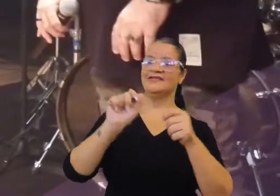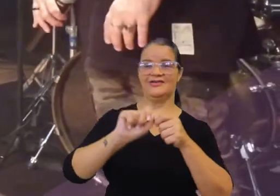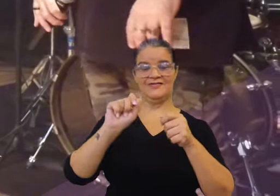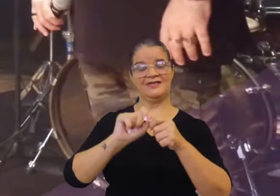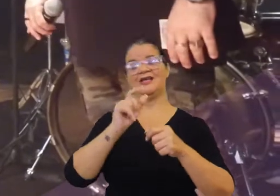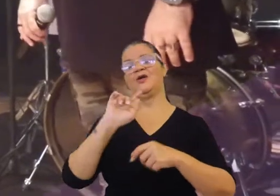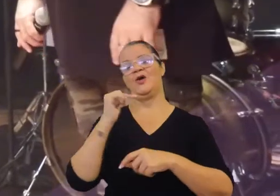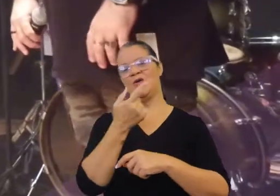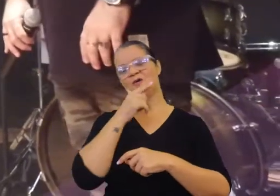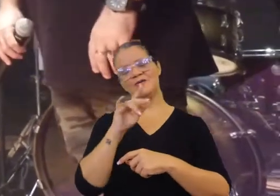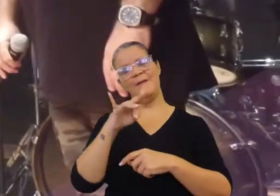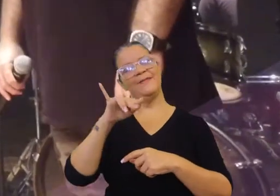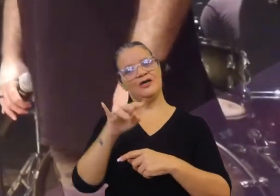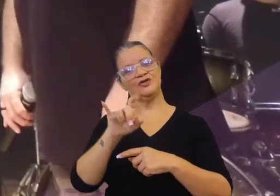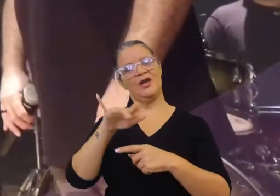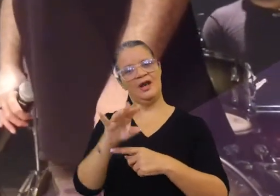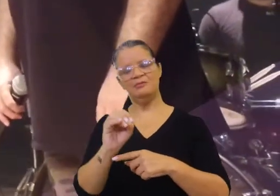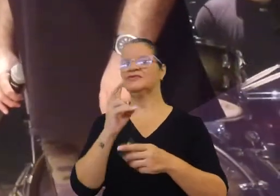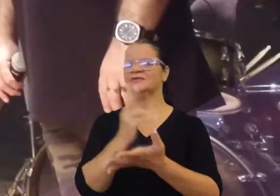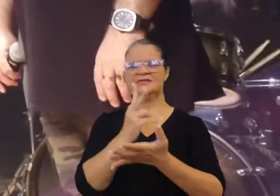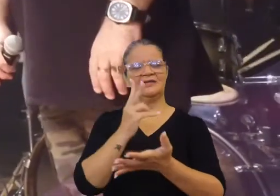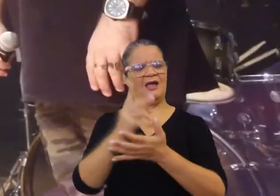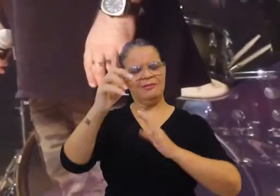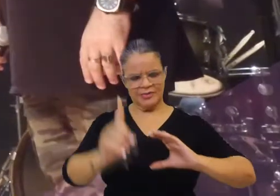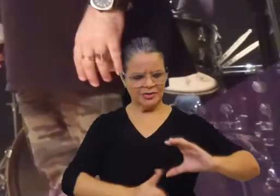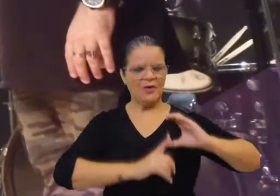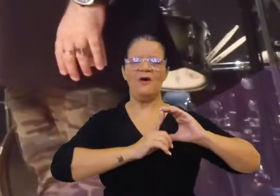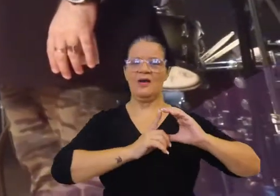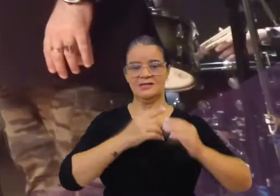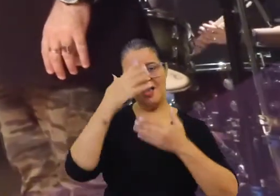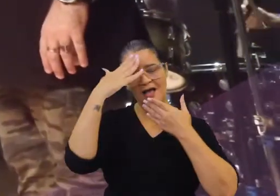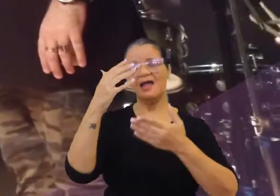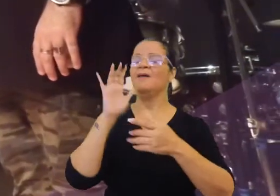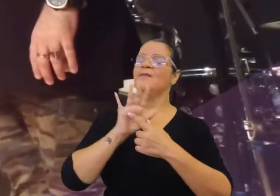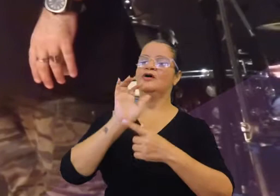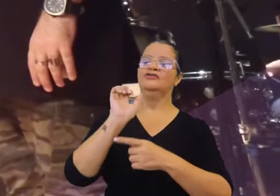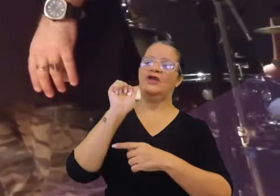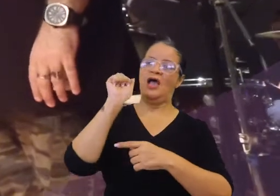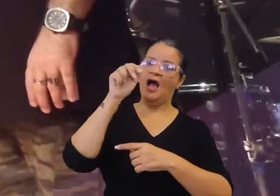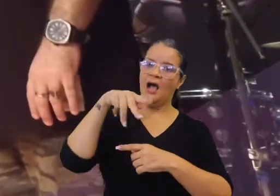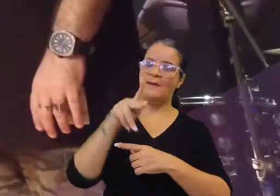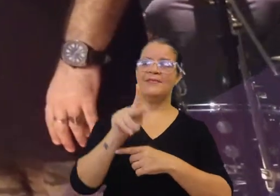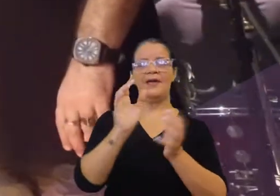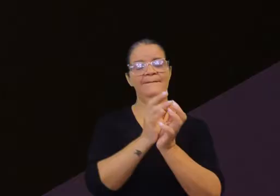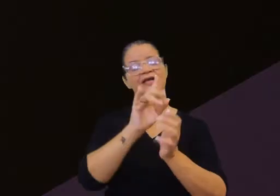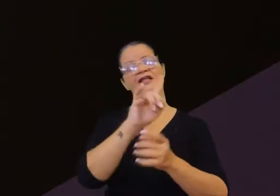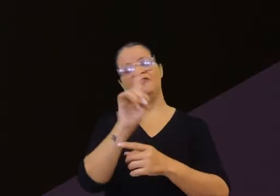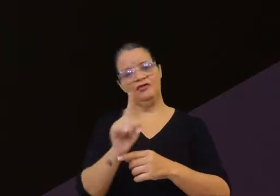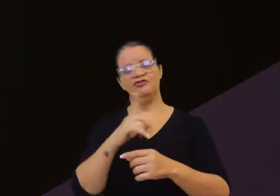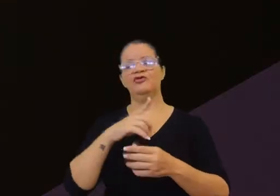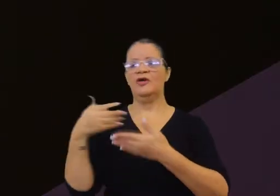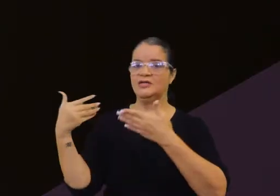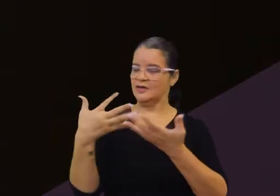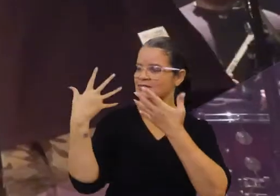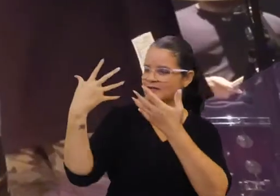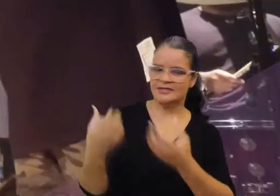irmão, Márcio Lemos, que vai ficar sempre no nosso coração. Quero agradecer a Mostra AMP e a Banda Vírus por esse convite.